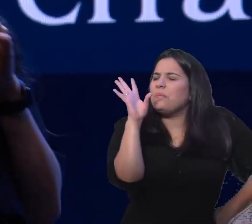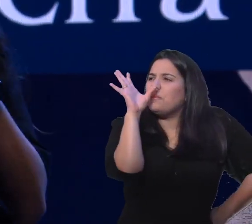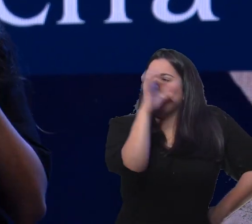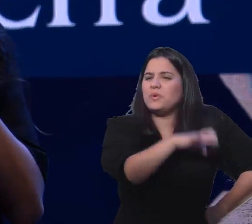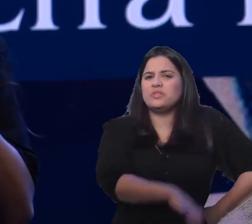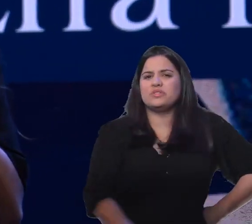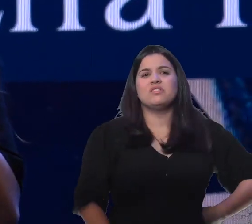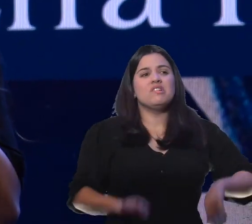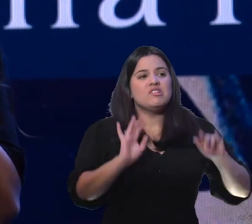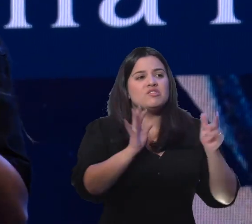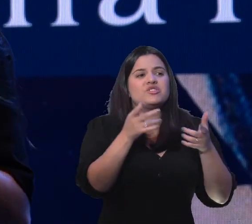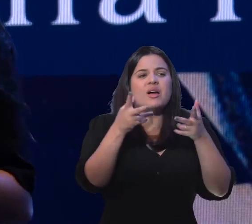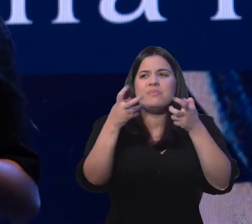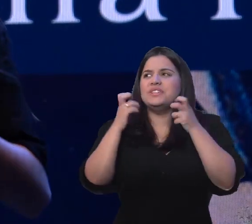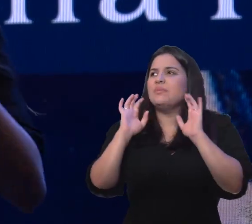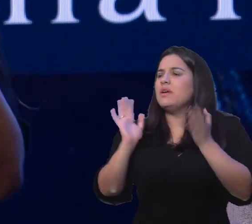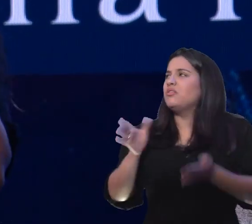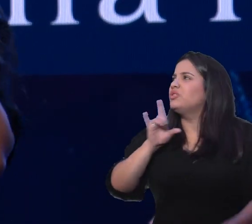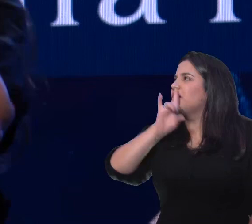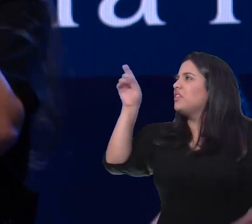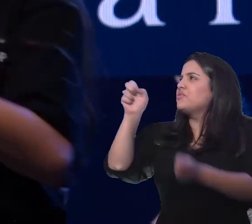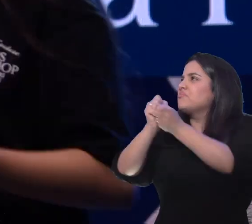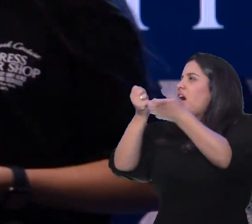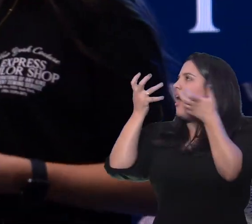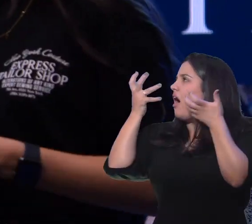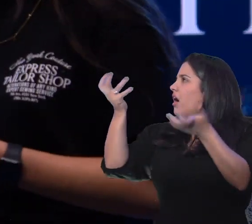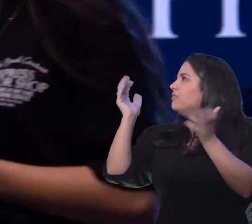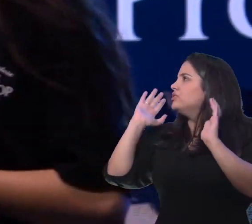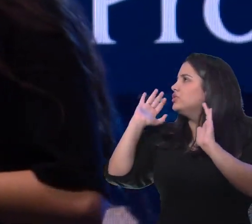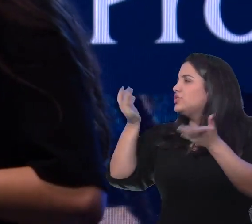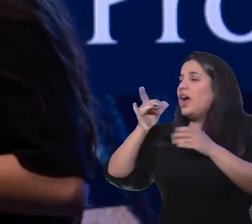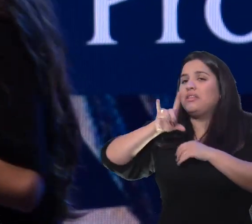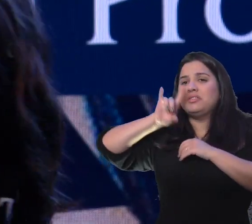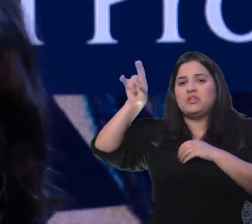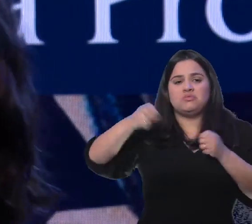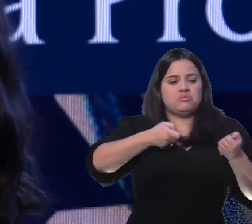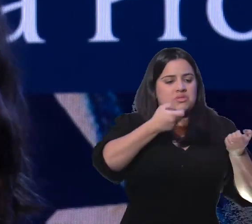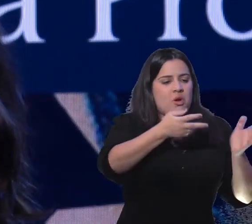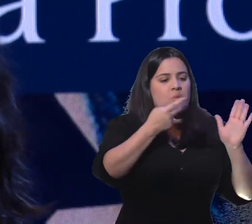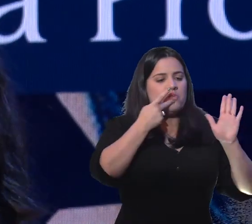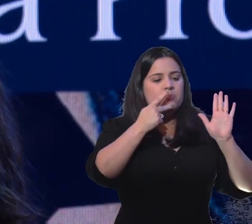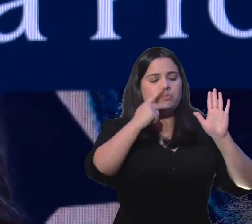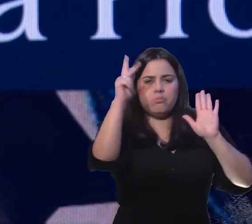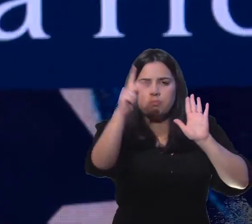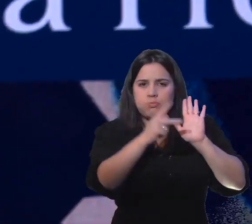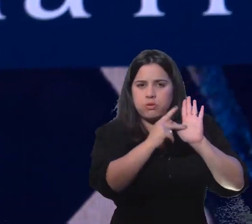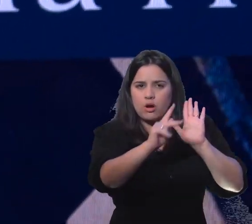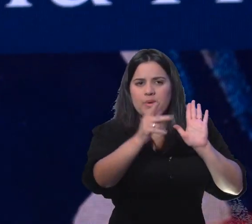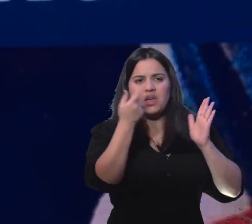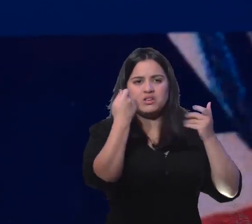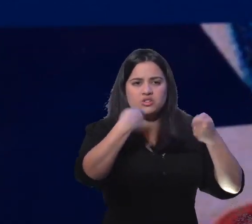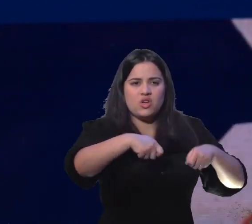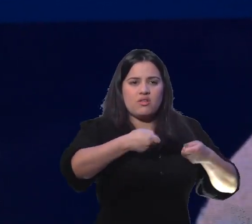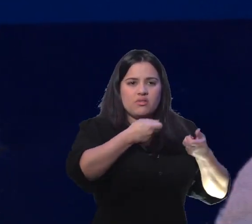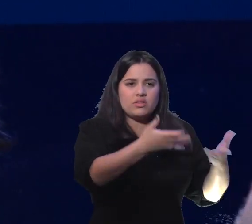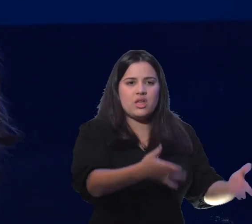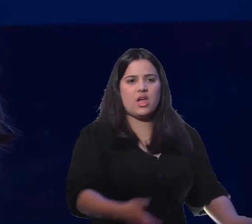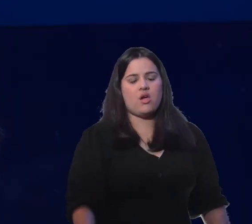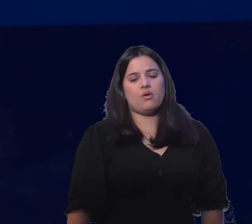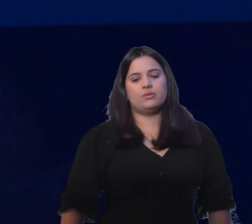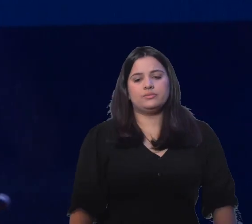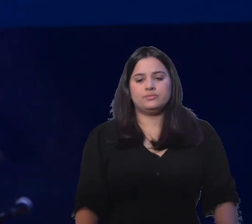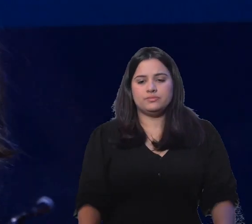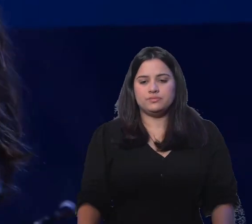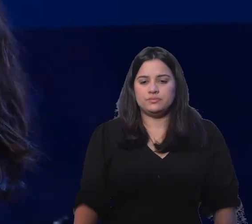Deus fez, né, na vida deles, porque por causa da promessa que Deus tinha feito para Abraão, que aquele seria o seu povo e tal,